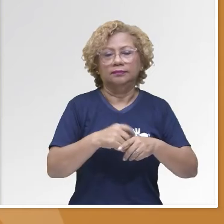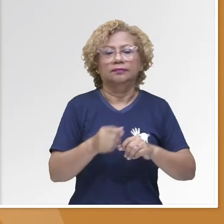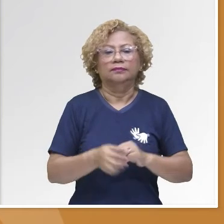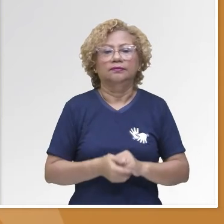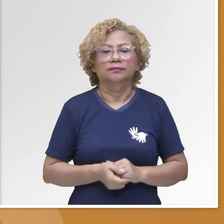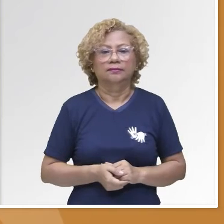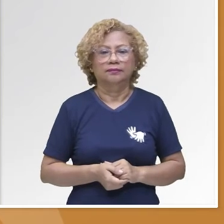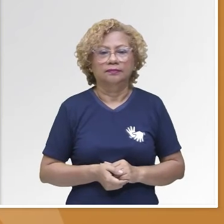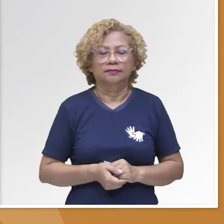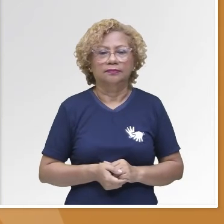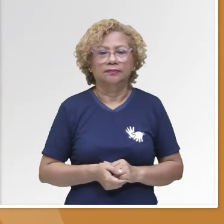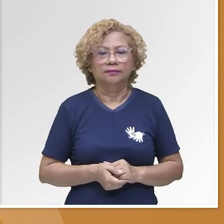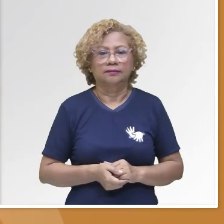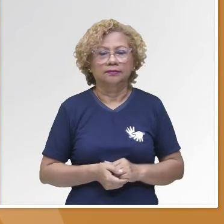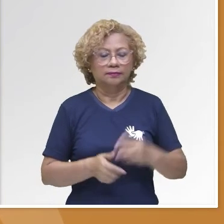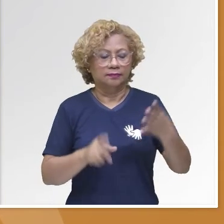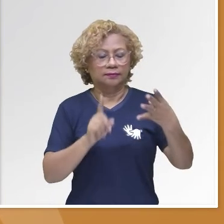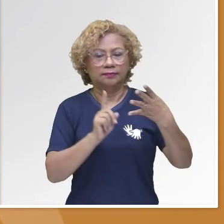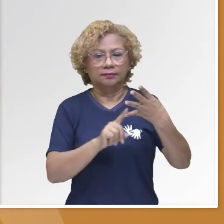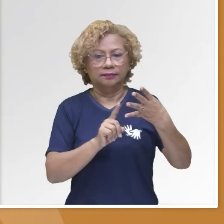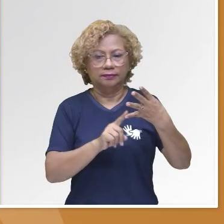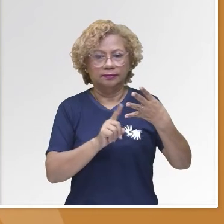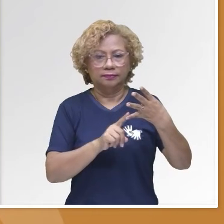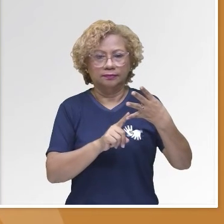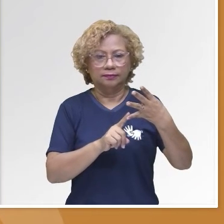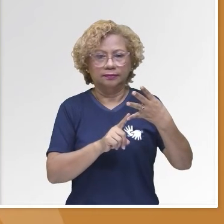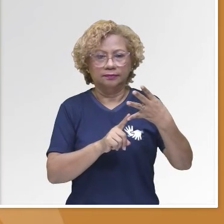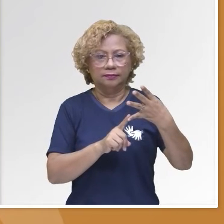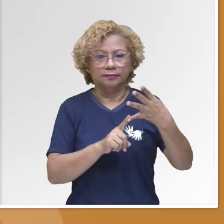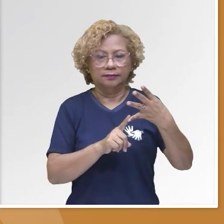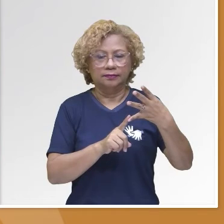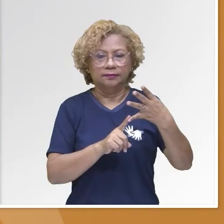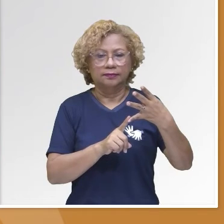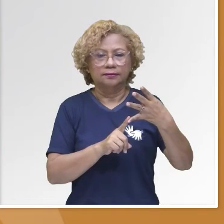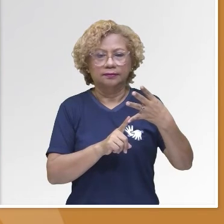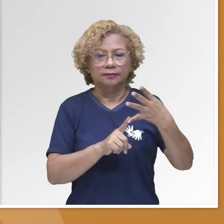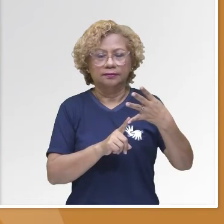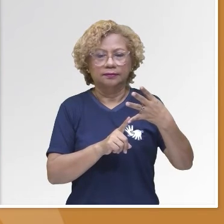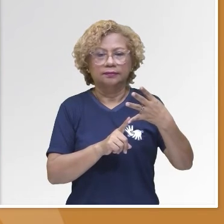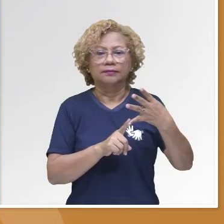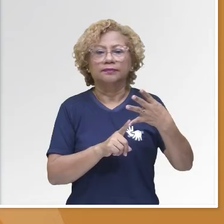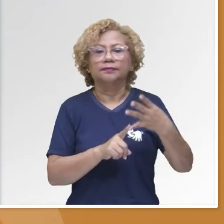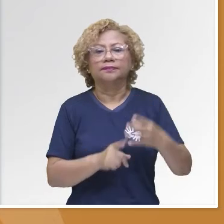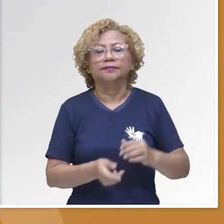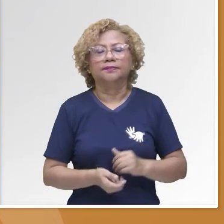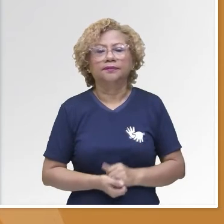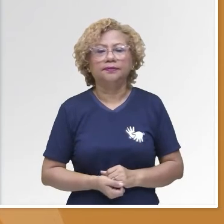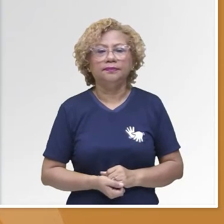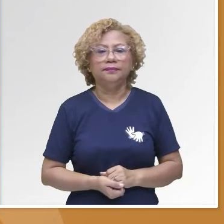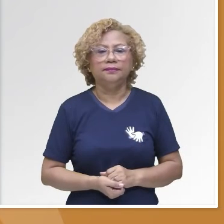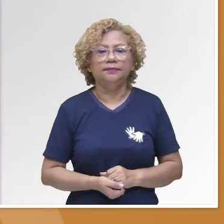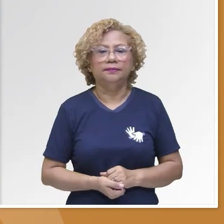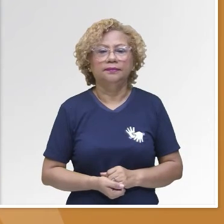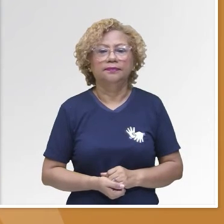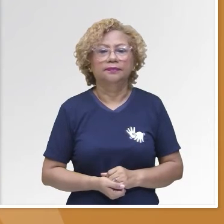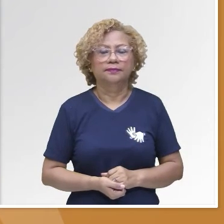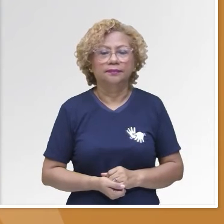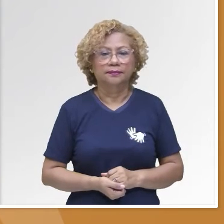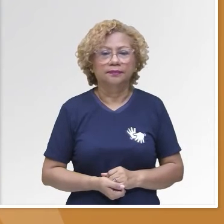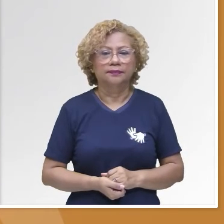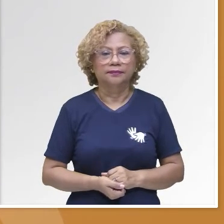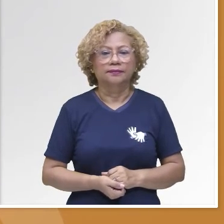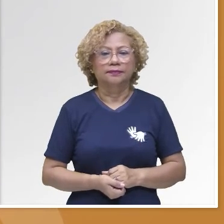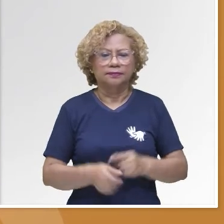por último, também teremos, né, além da zona de livre comércio, da União